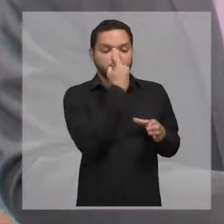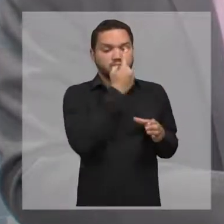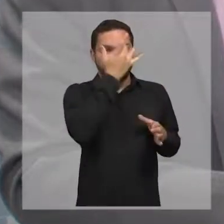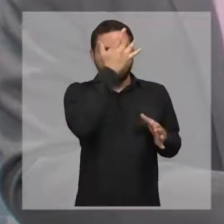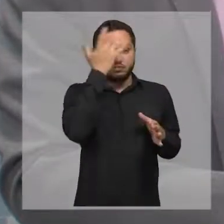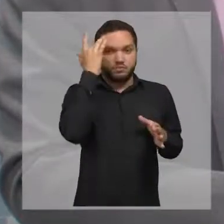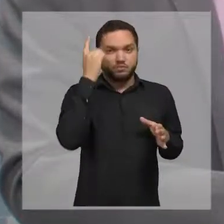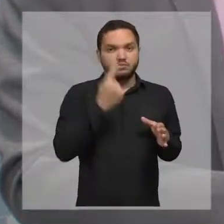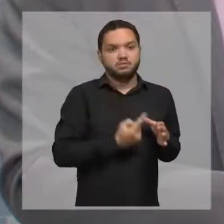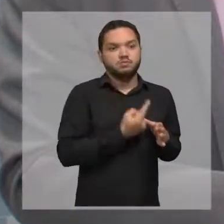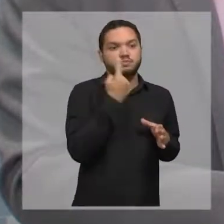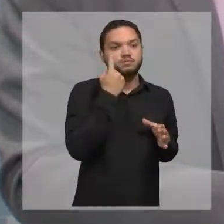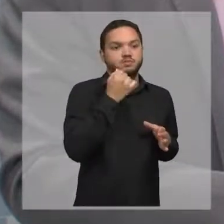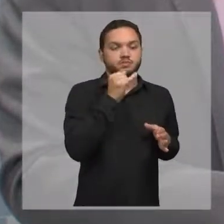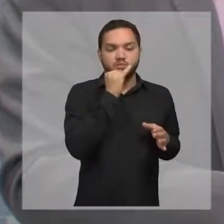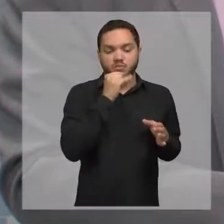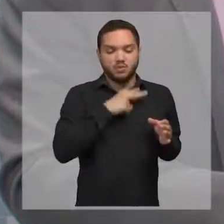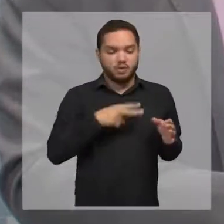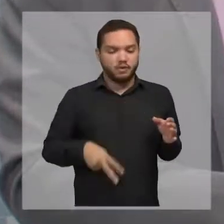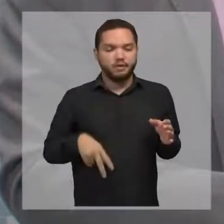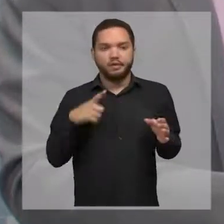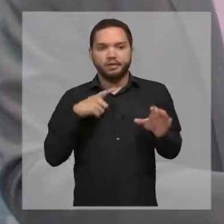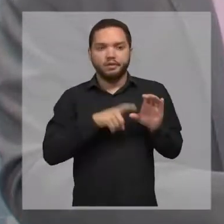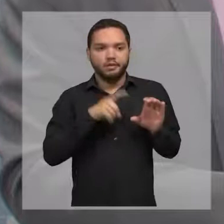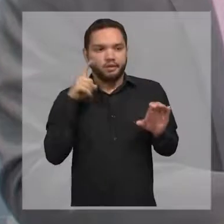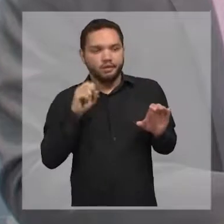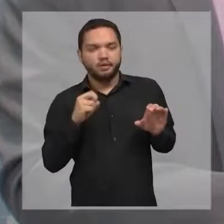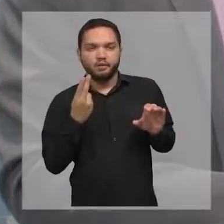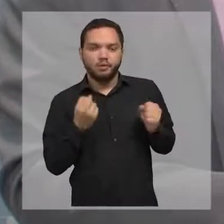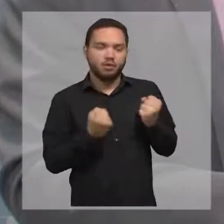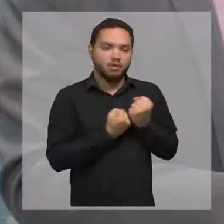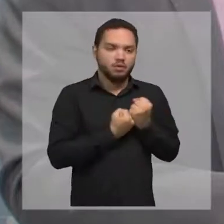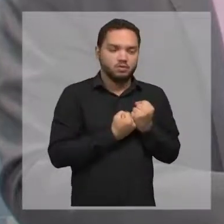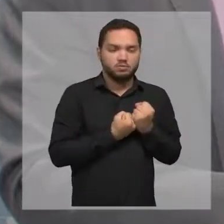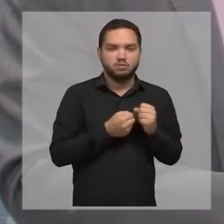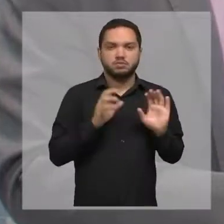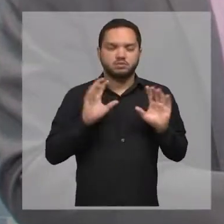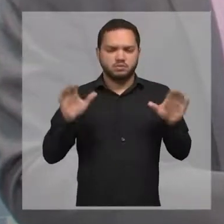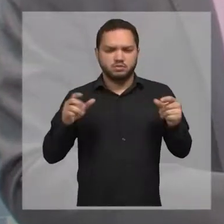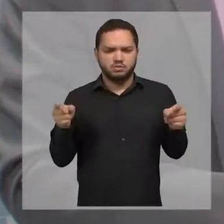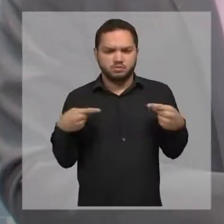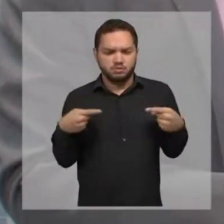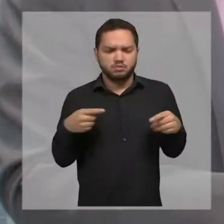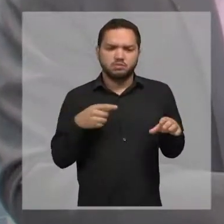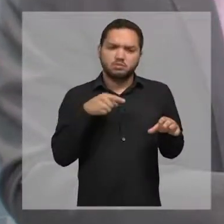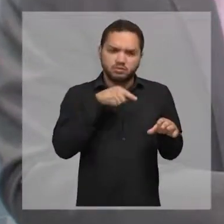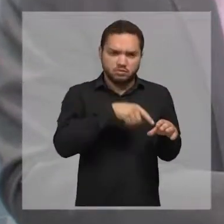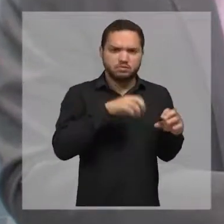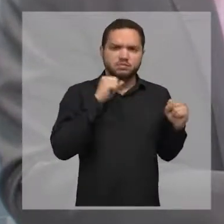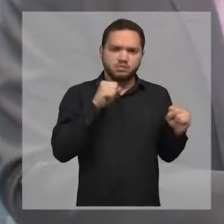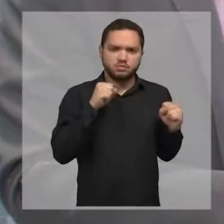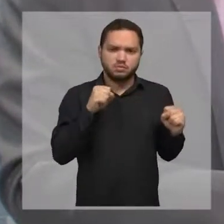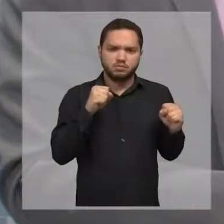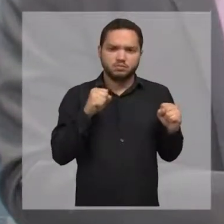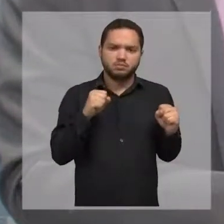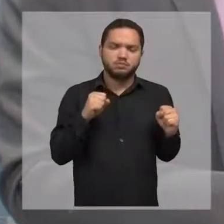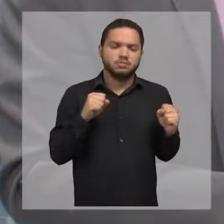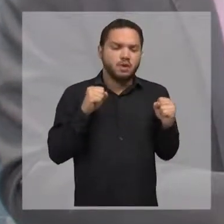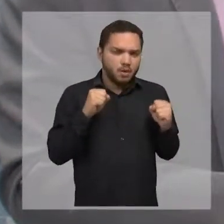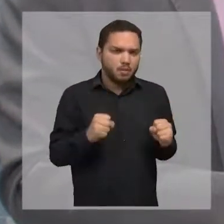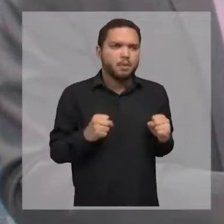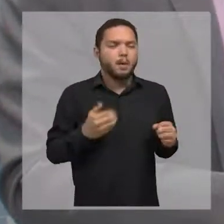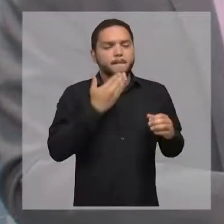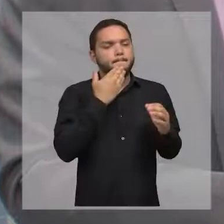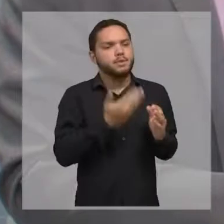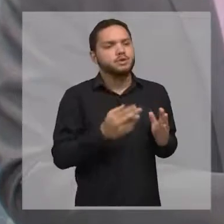membro, que vamos dar aquilo que o vereador seja independente ou de oposição, literalmente ele pode segurar o processo,